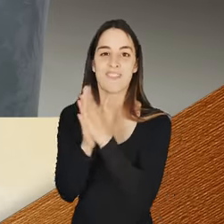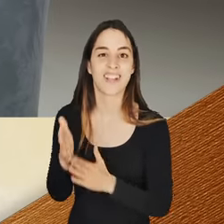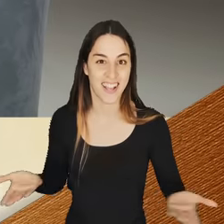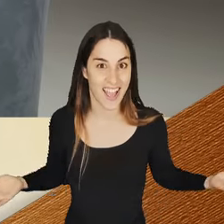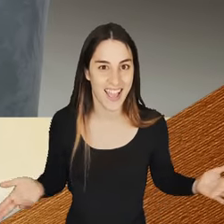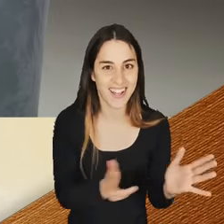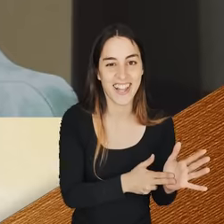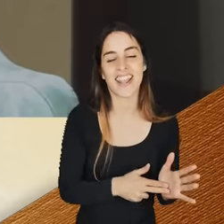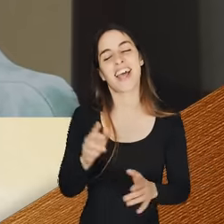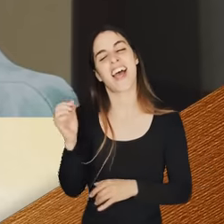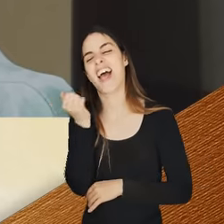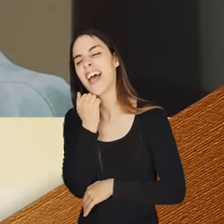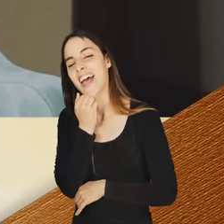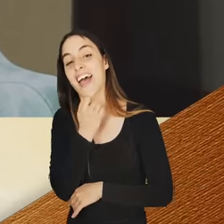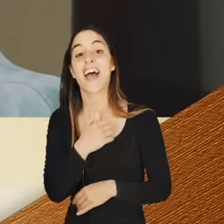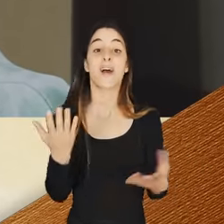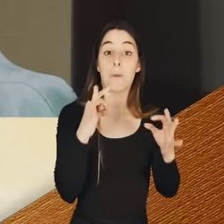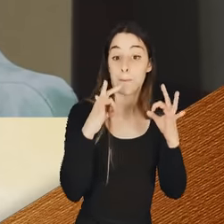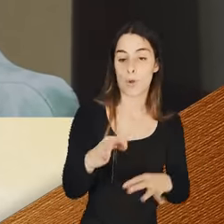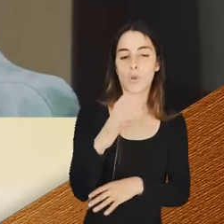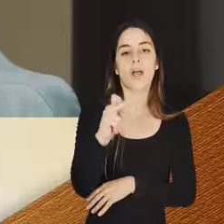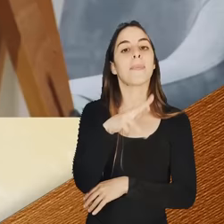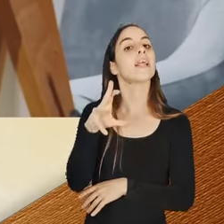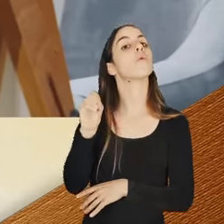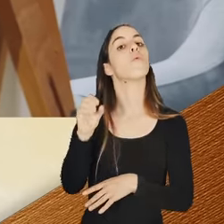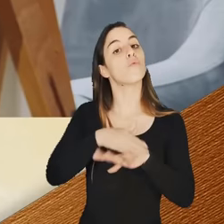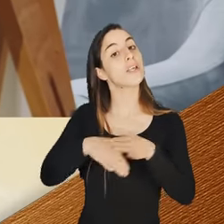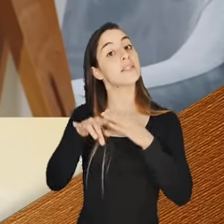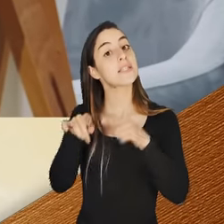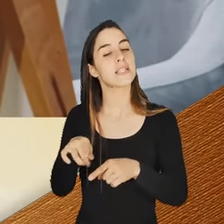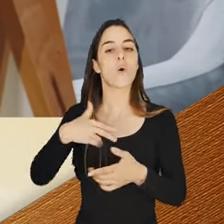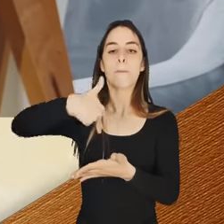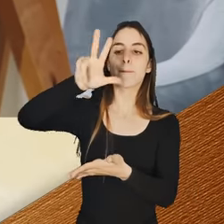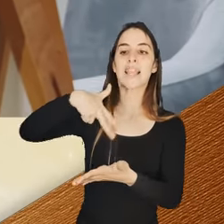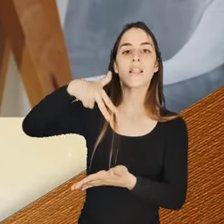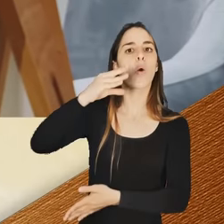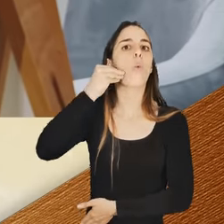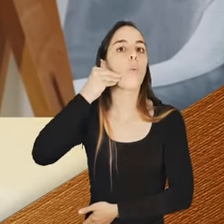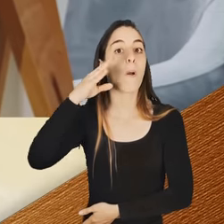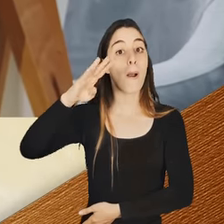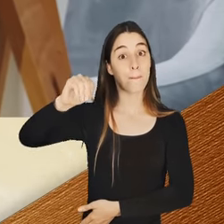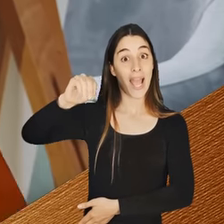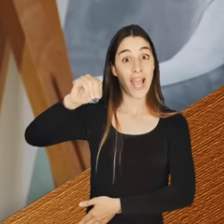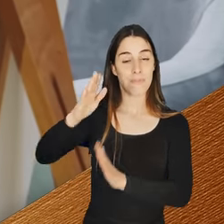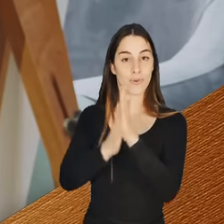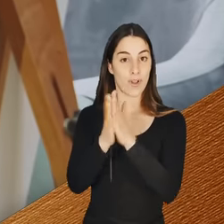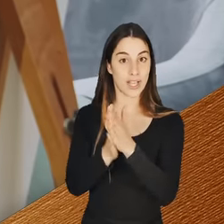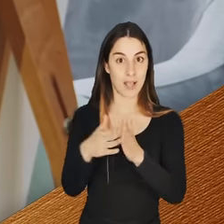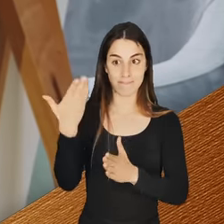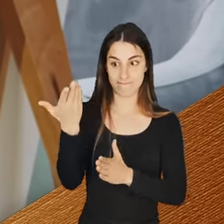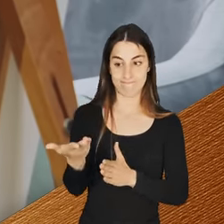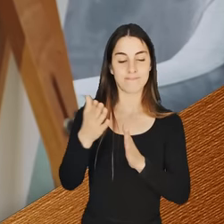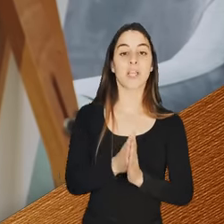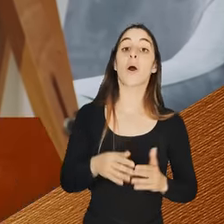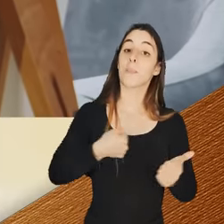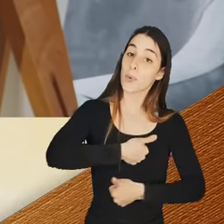senhora. E foi exatamente isso que o Armindo fez. O Armindo pinta com os pés estes belíssimos postais. Armindo, muito bom dia. É um